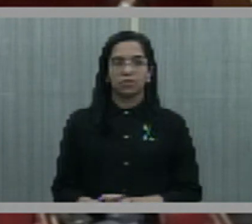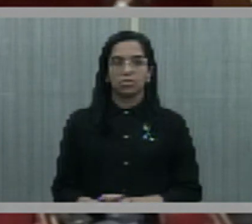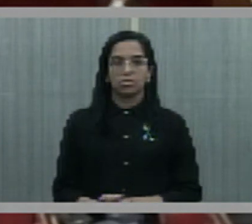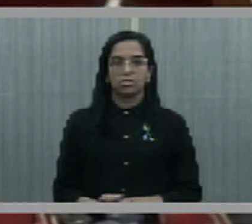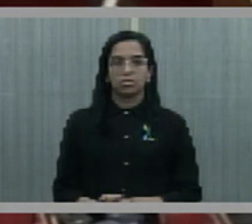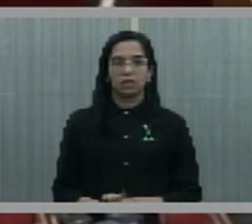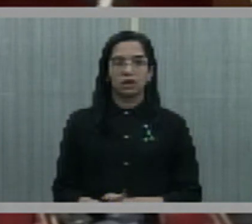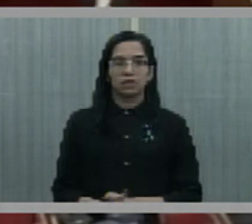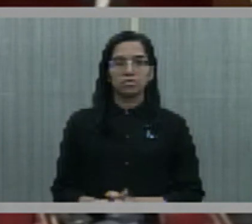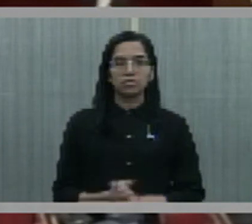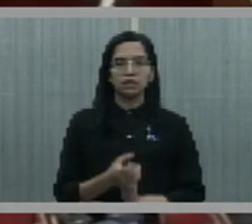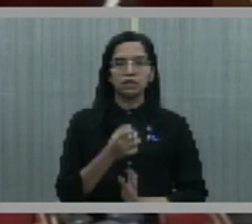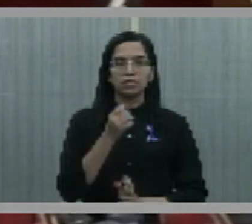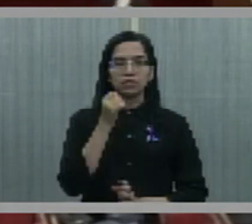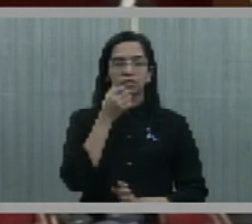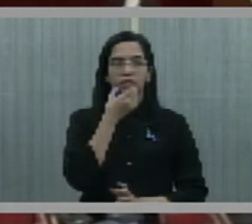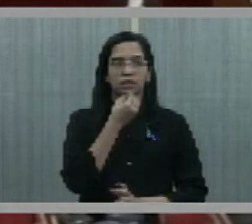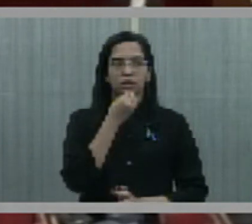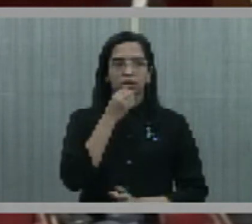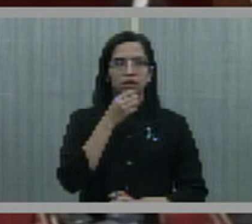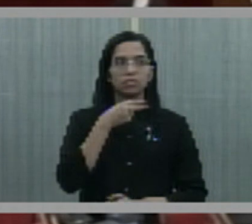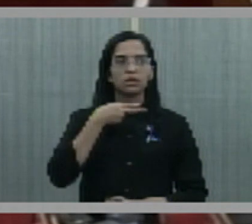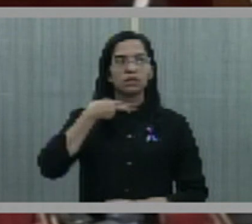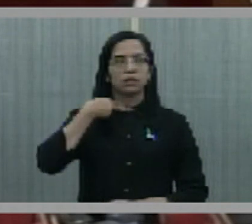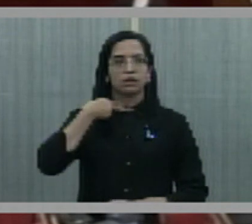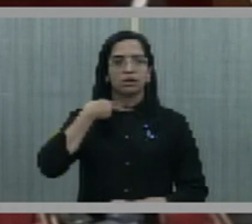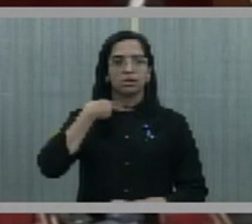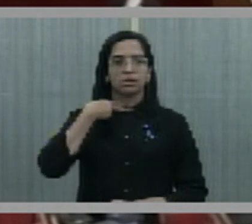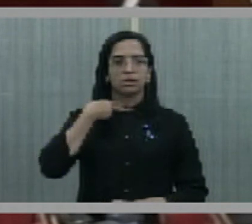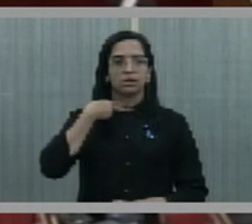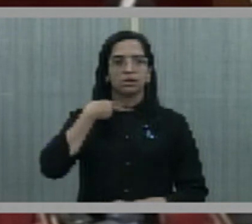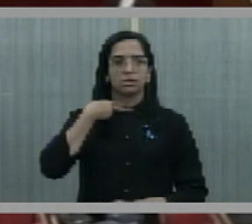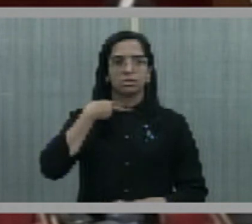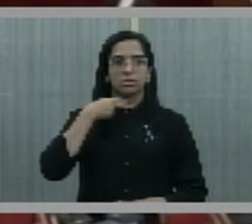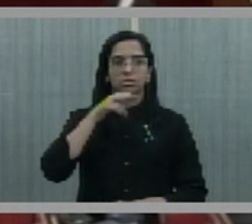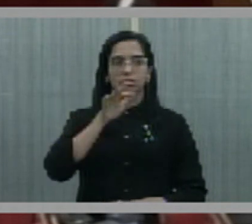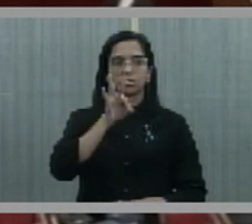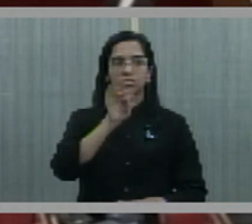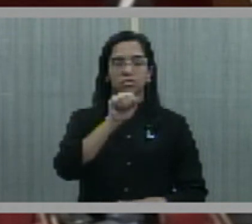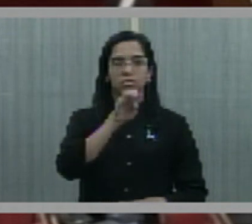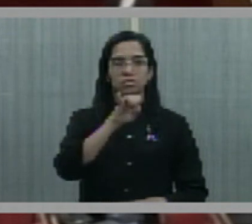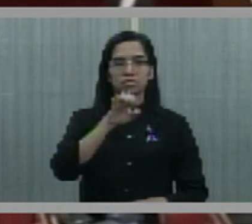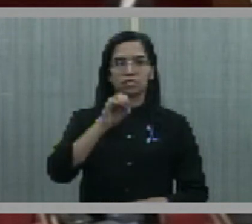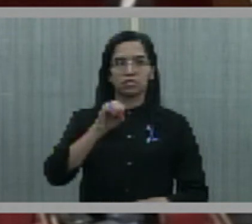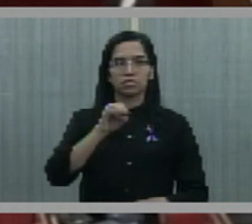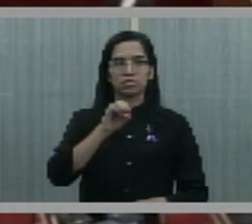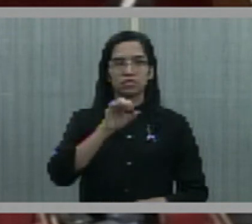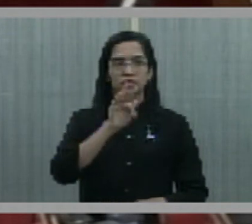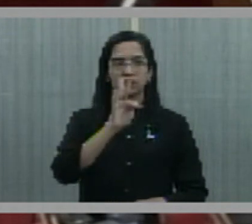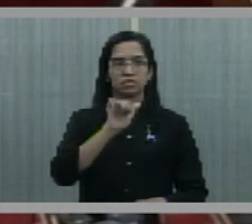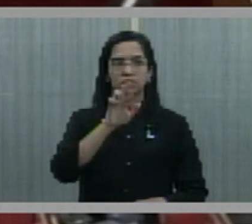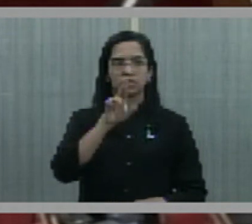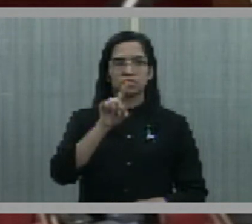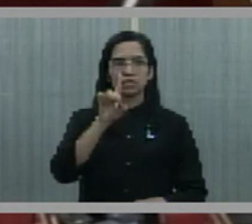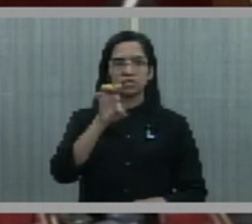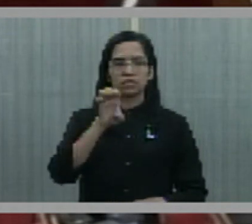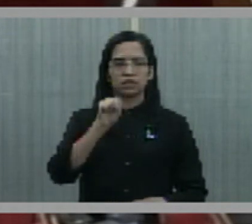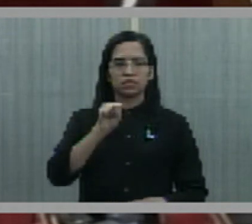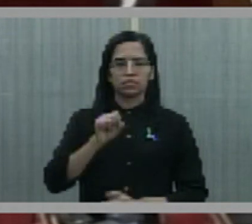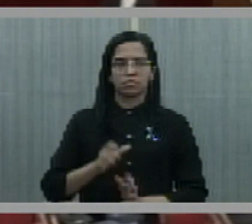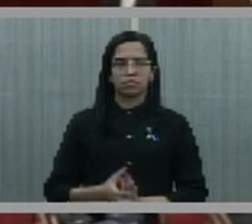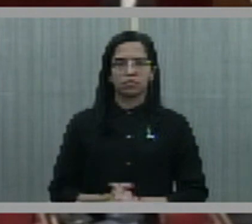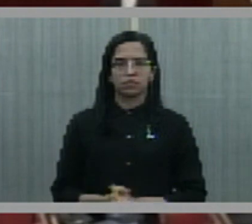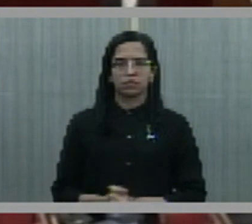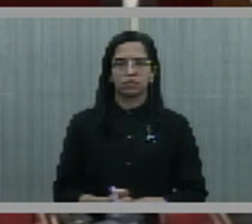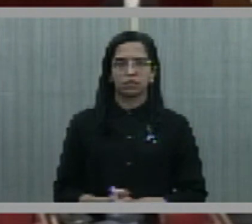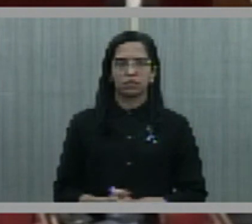O excelentíssimo, reverendíssimo senhor, padre Fábio Carvalho Fernandes, da Reitoria de Nossa Senhora do Perpétuo